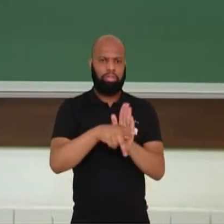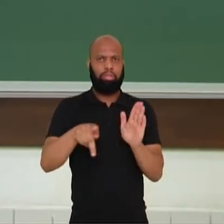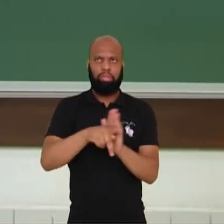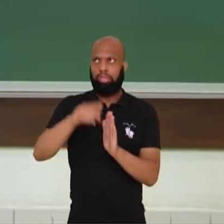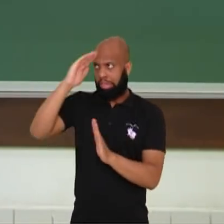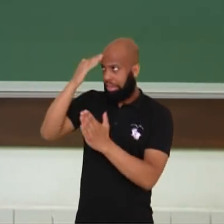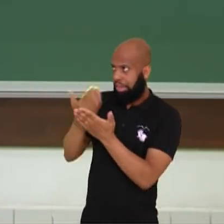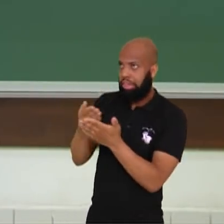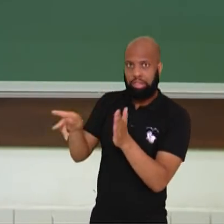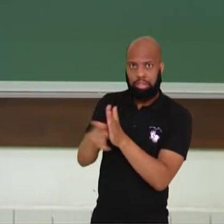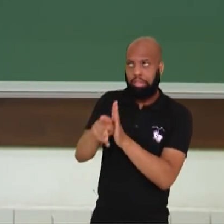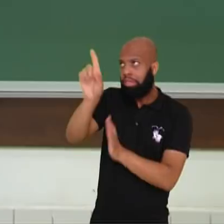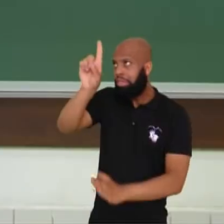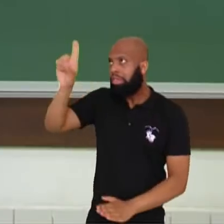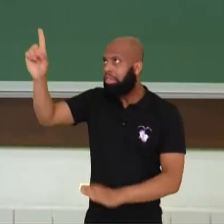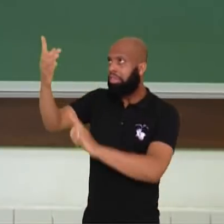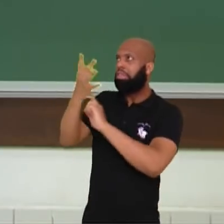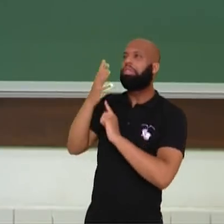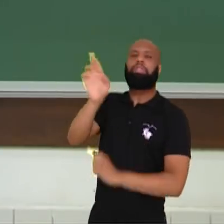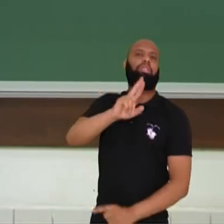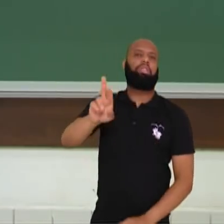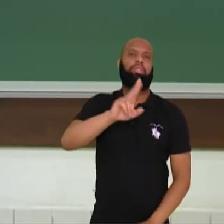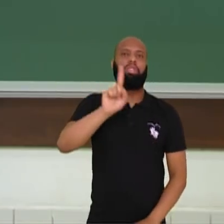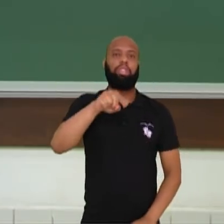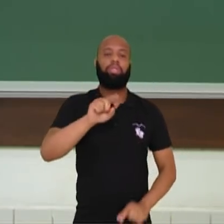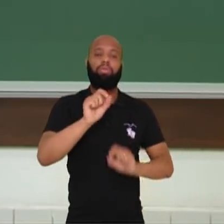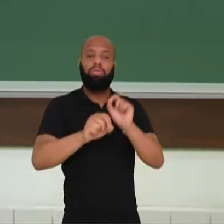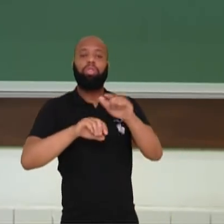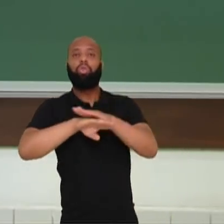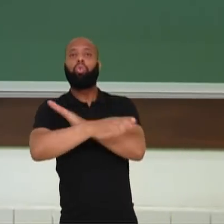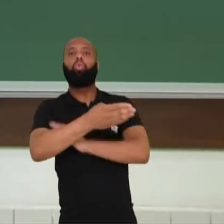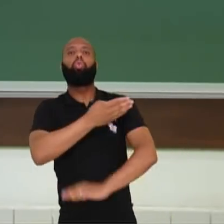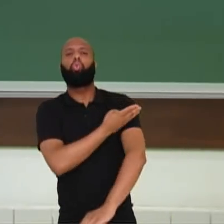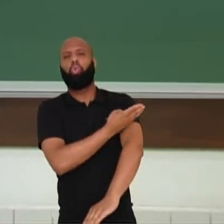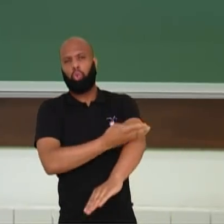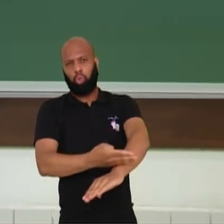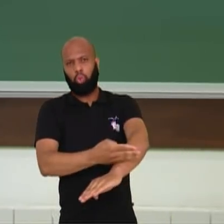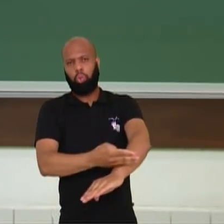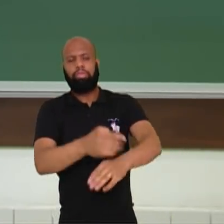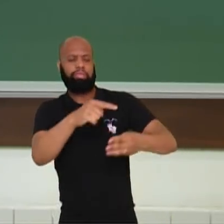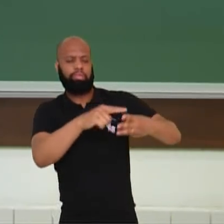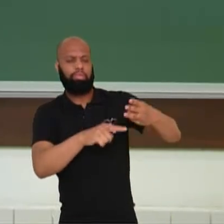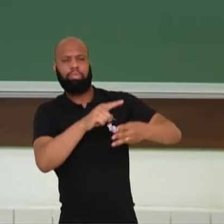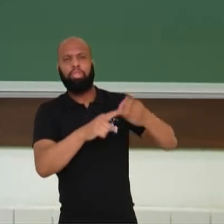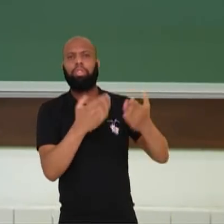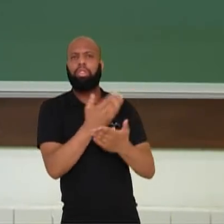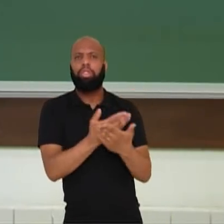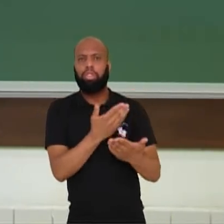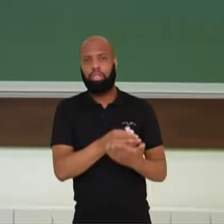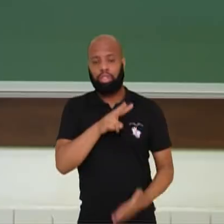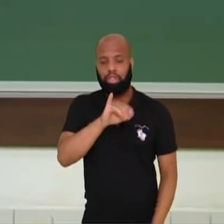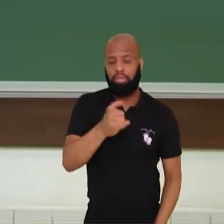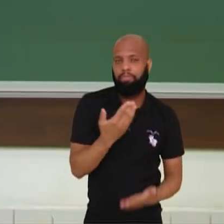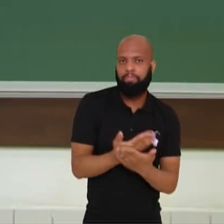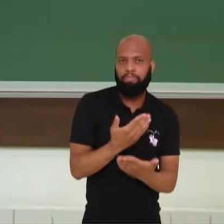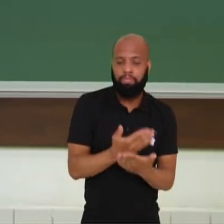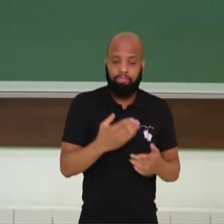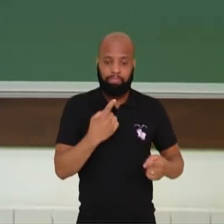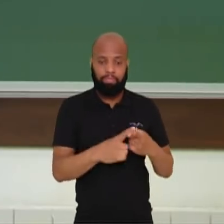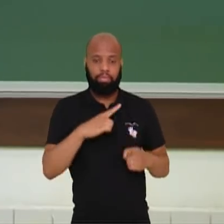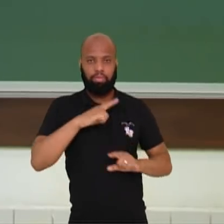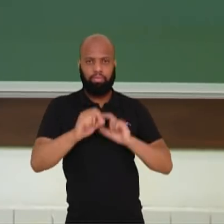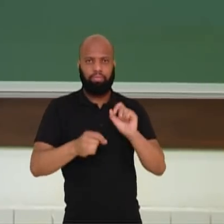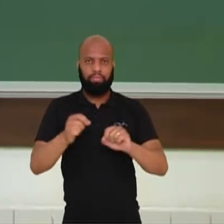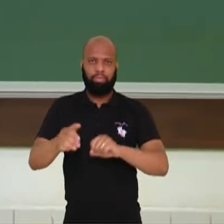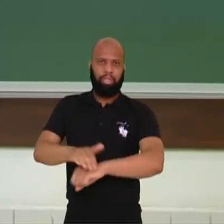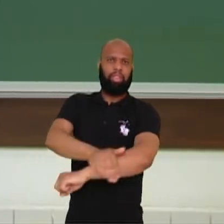uma religião de costumes. Isso vai ser importante para as 3 aulas que vamos estudar a religião grega. Uma religião antiga que desde os